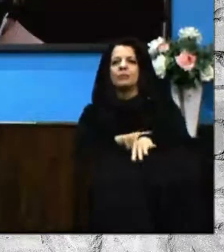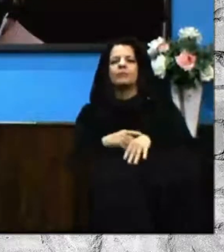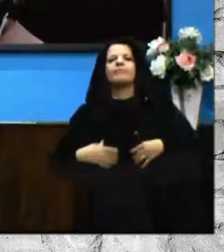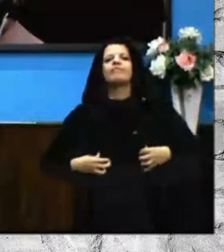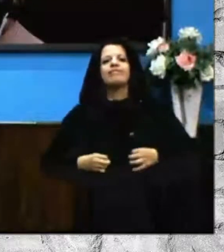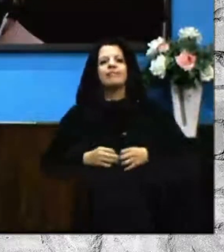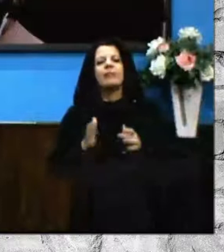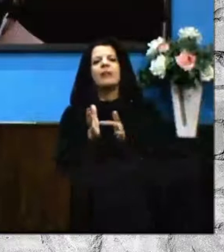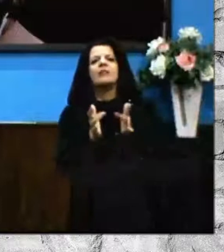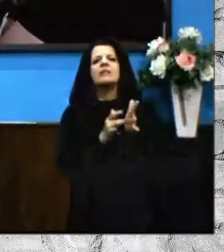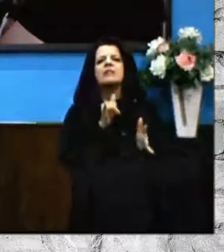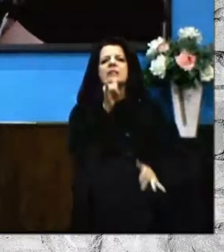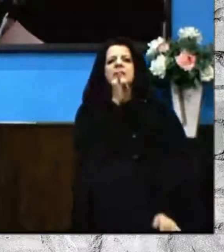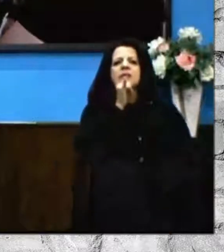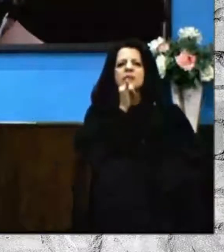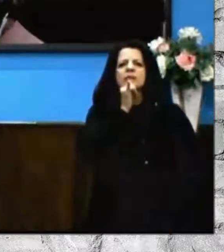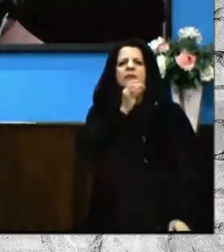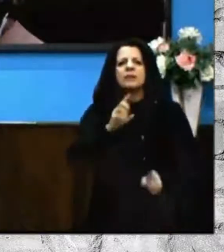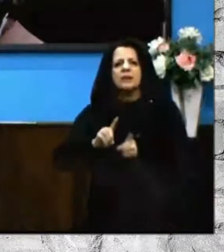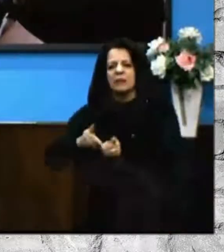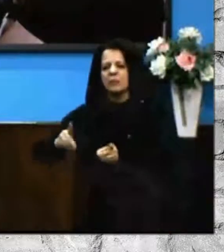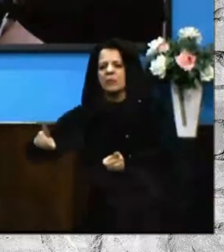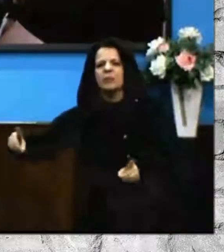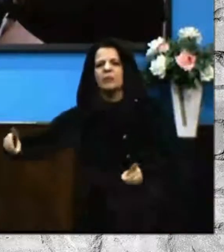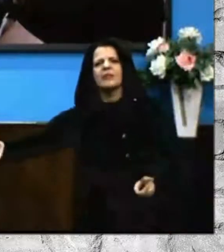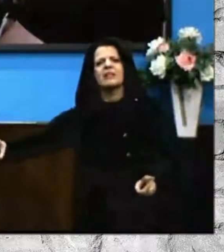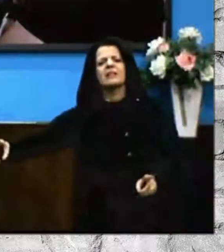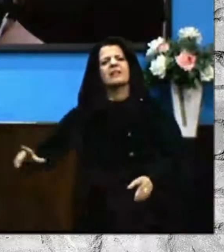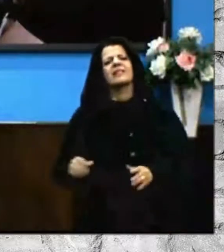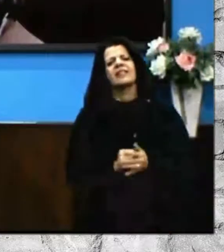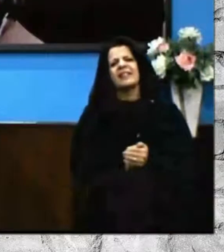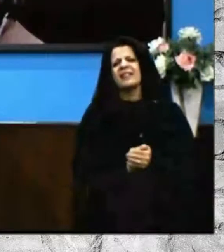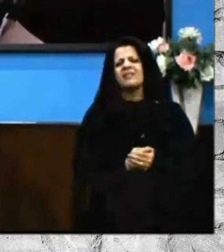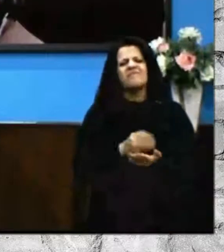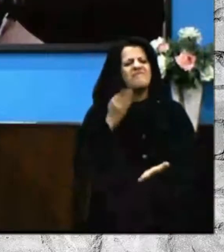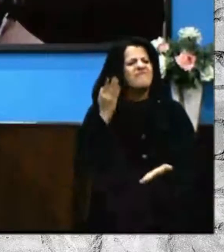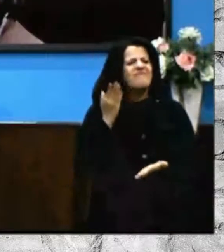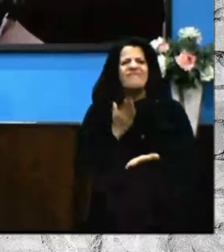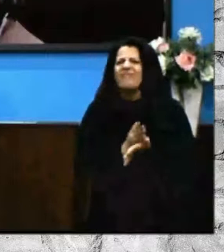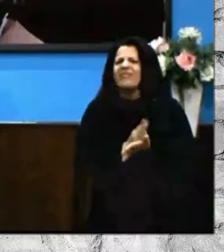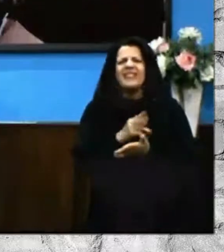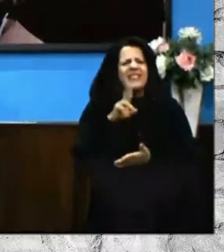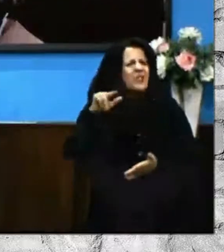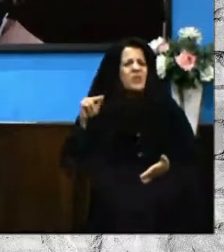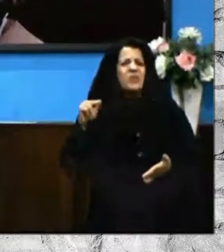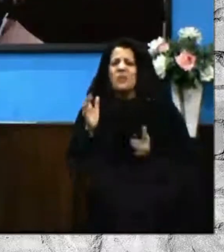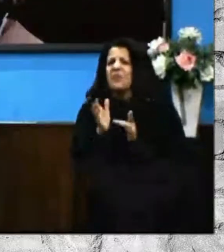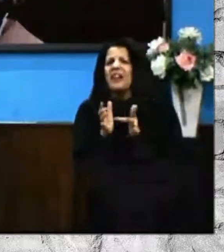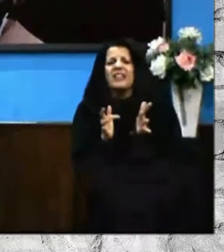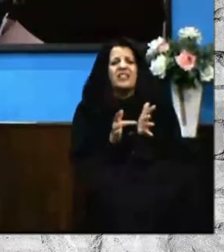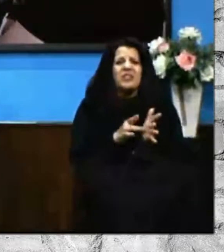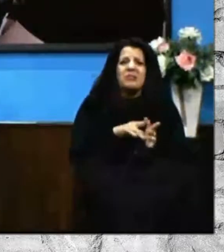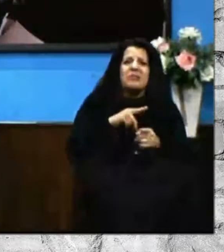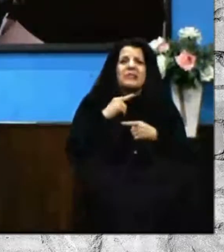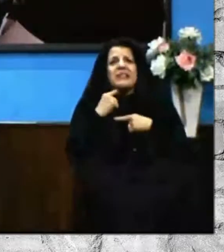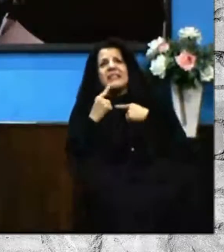Jesus foi o exemplo de firmeza no deserto da tentação. Em nenhum momento Jesus titubeou. Ele não fraquejou. Ele não abriu mão